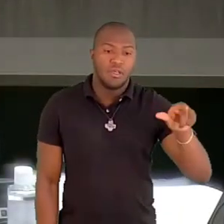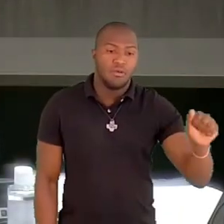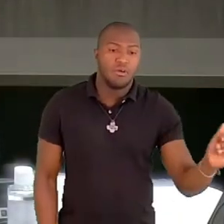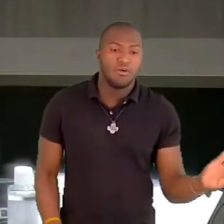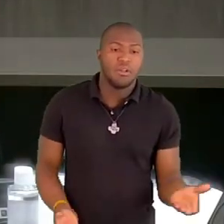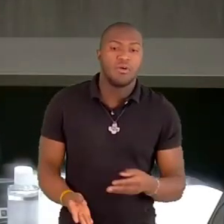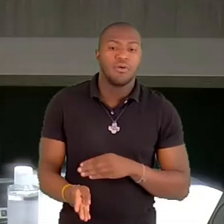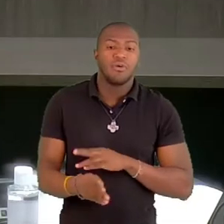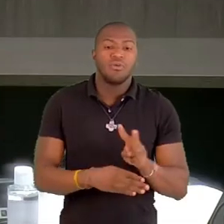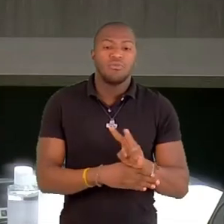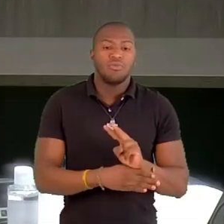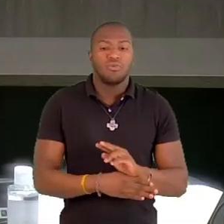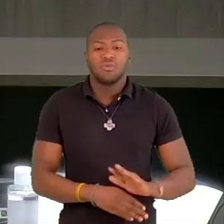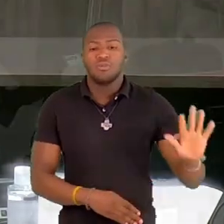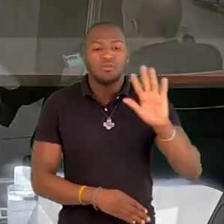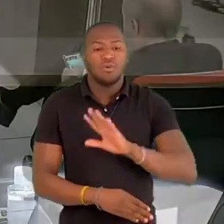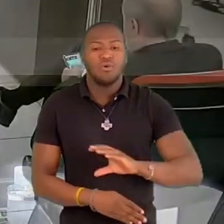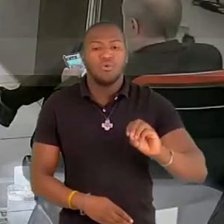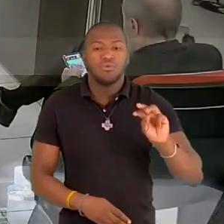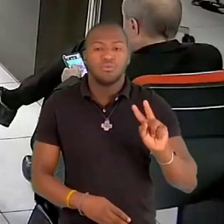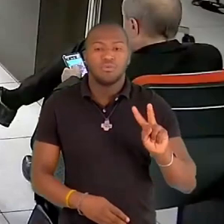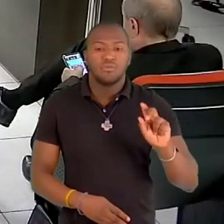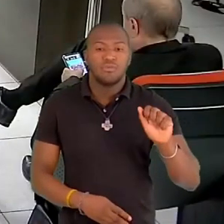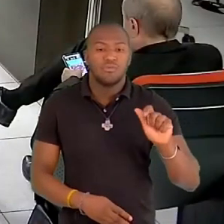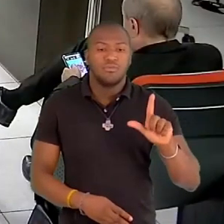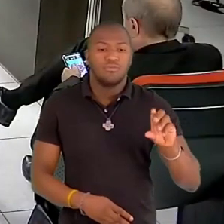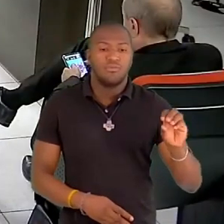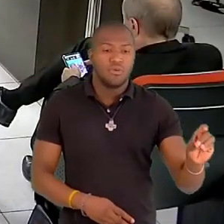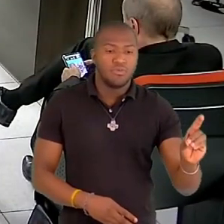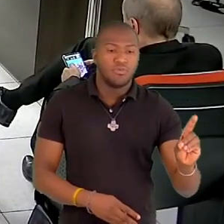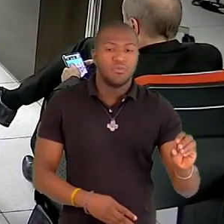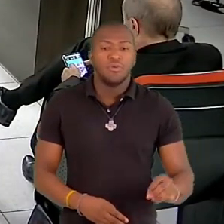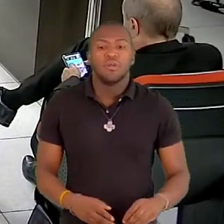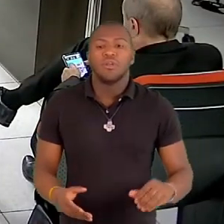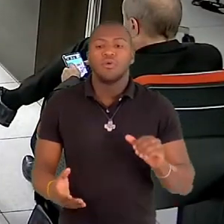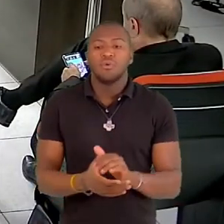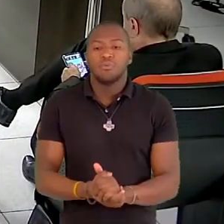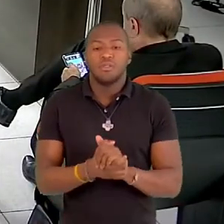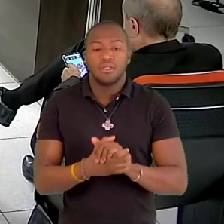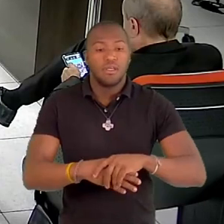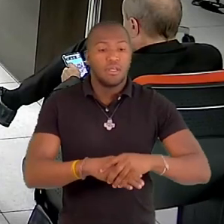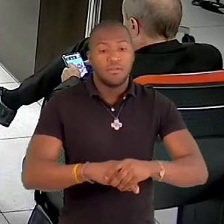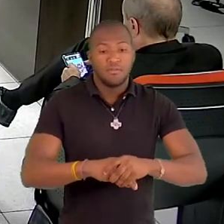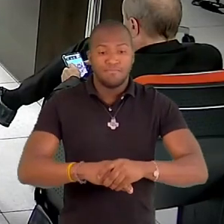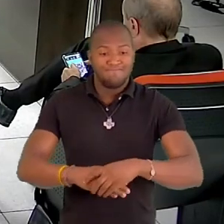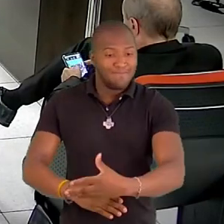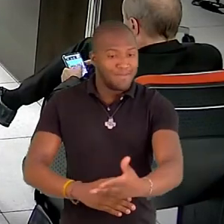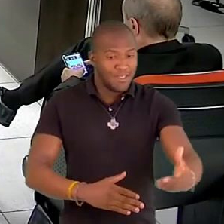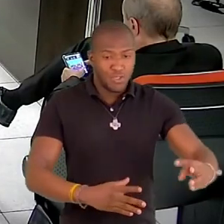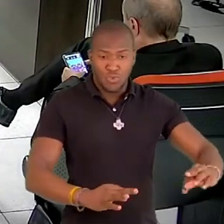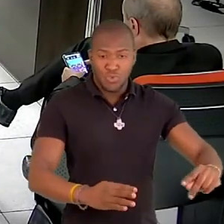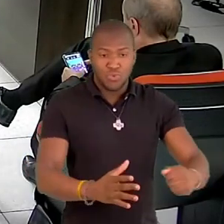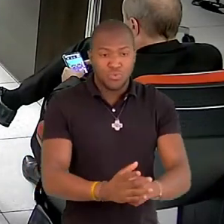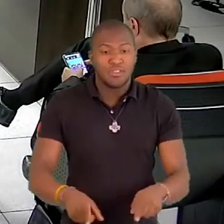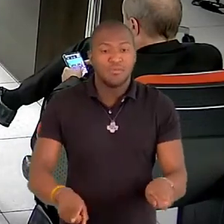seu corregedor nacional, Oswaldo Albuquerque. Muito obrigado, presidente. Eu quero cumprimentar a todas e todos. Cumprimento Vossa